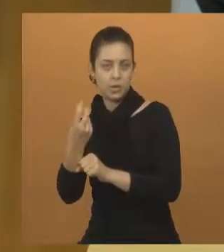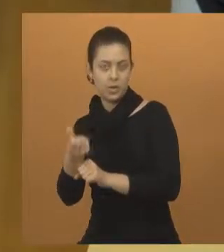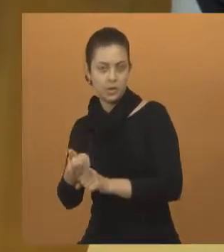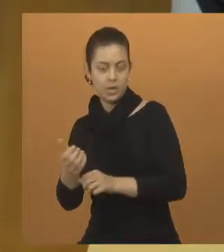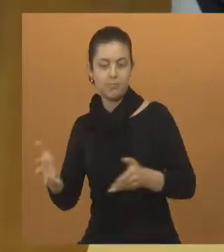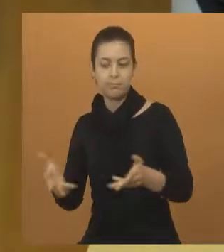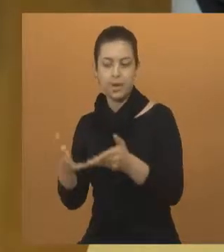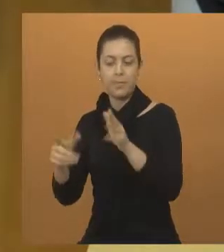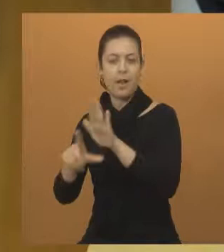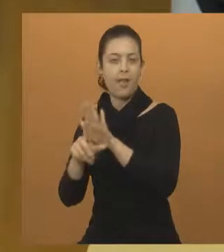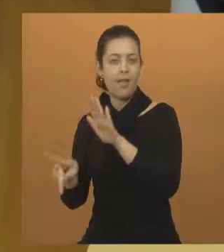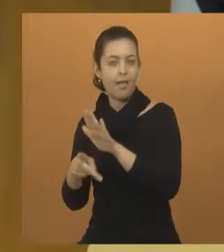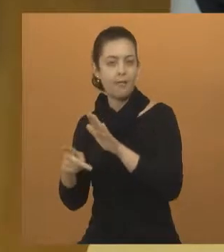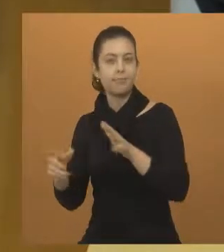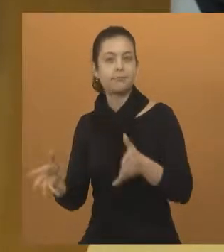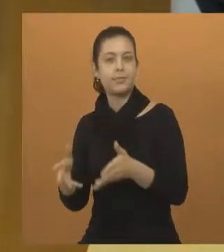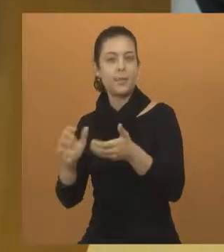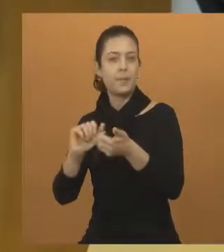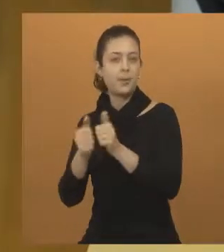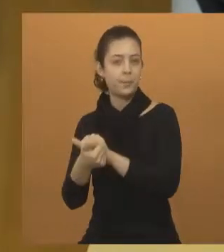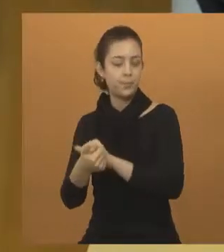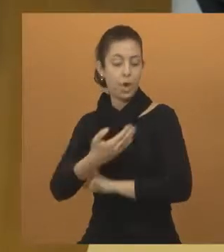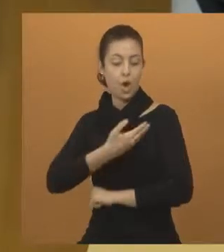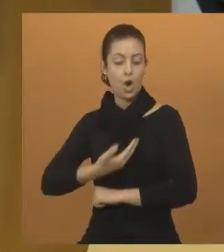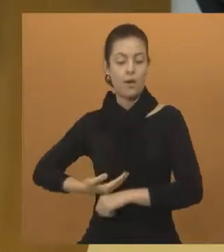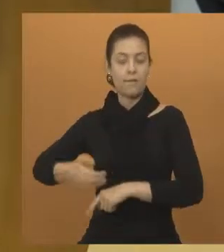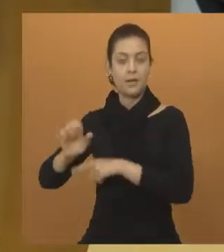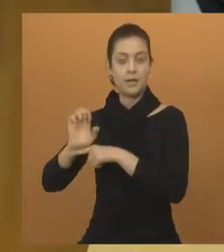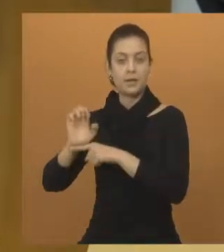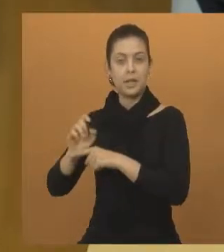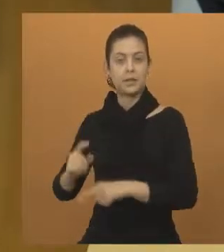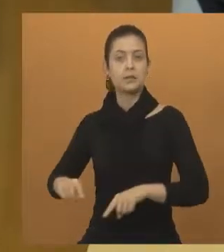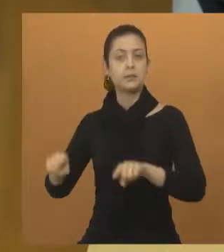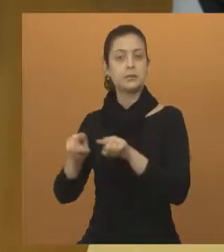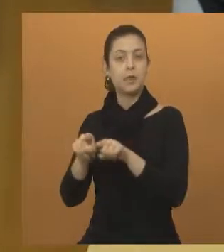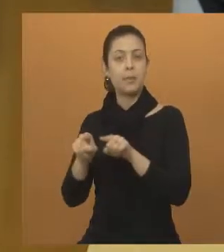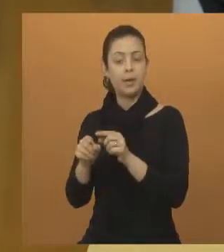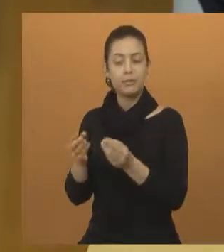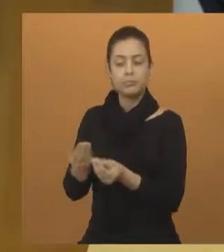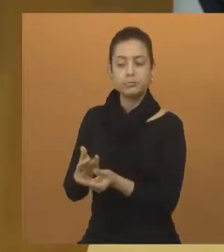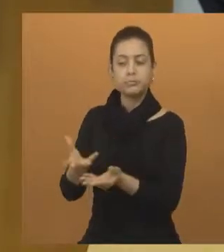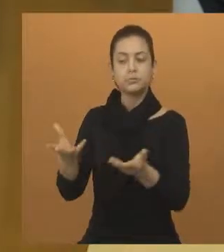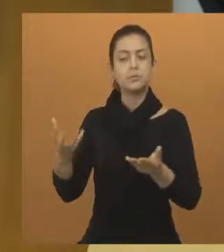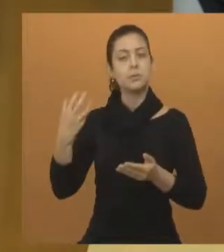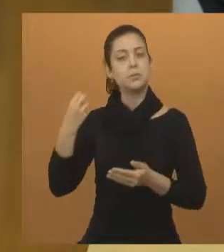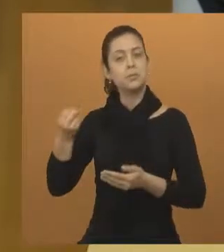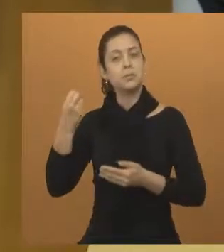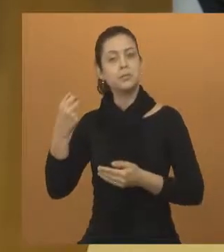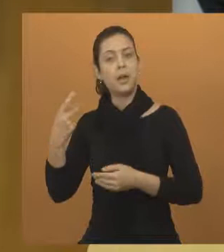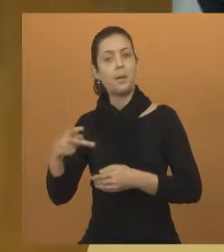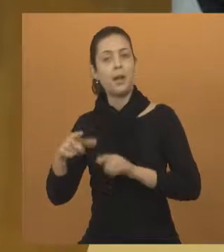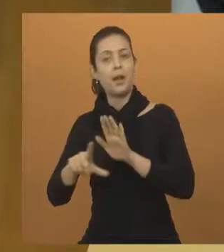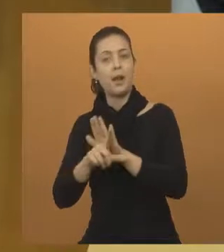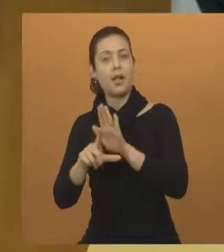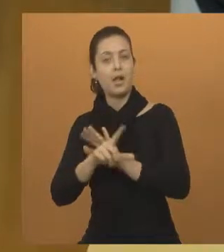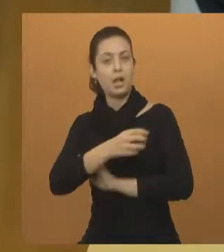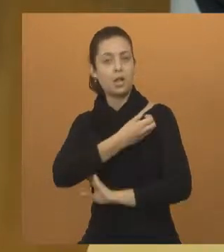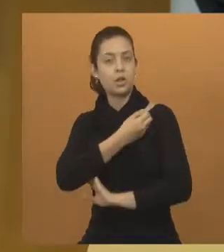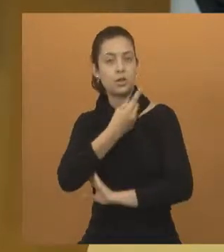de Incentivo ao Esporte. O Governo do Estado, por sua vez, concede os benefícios por meio da Lei